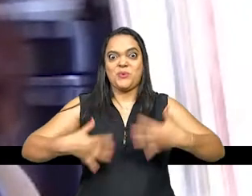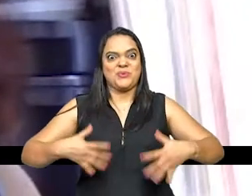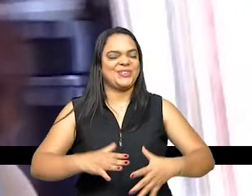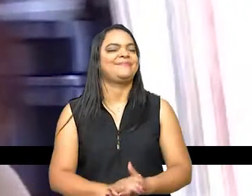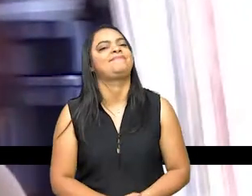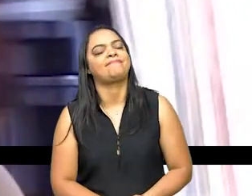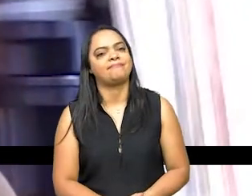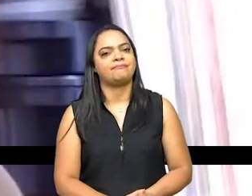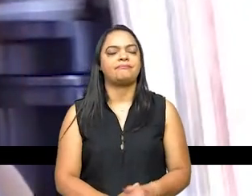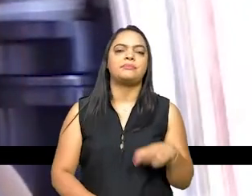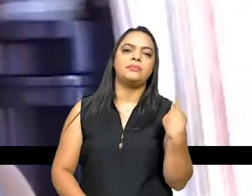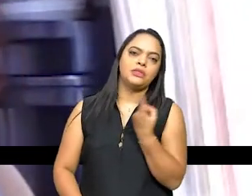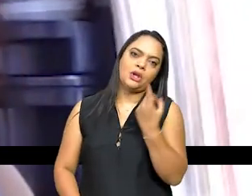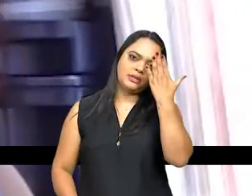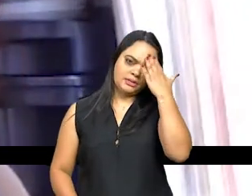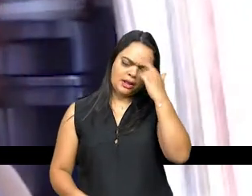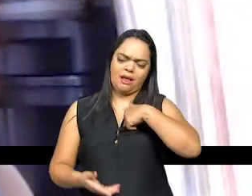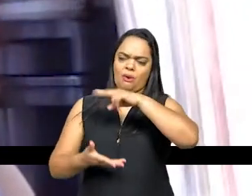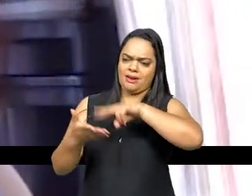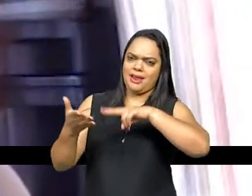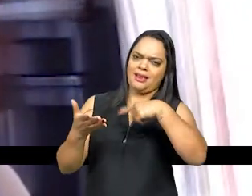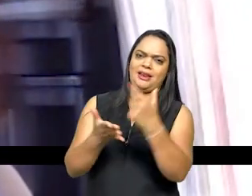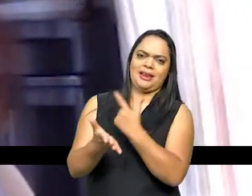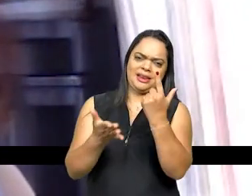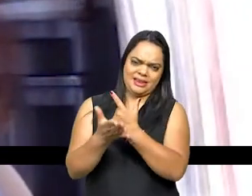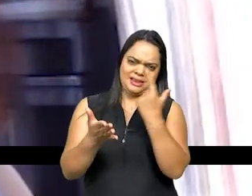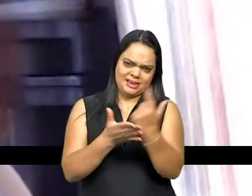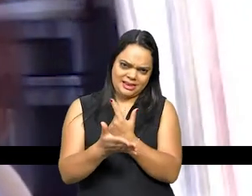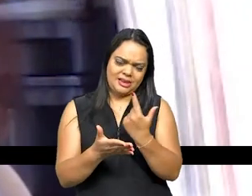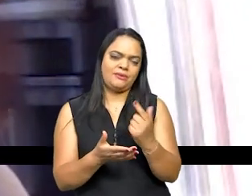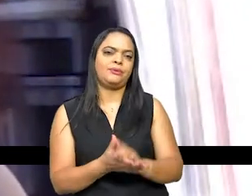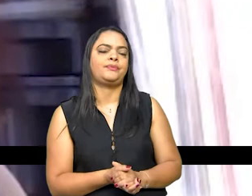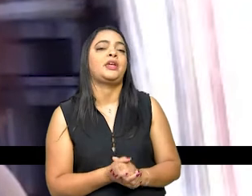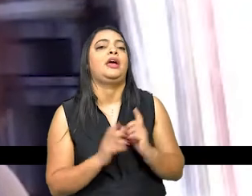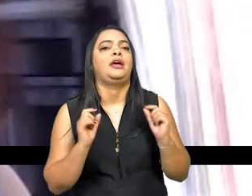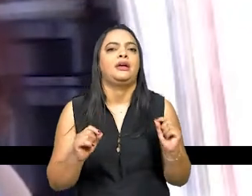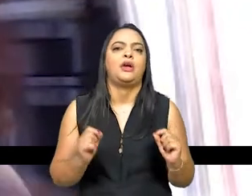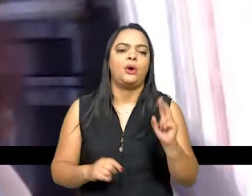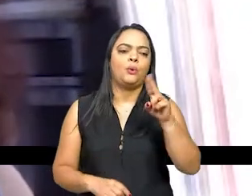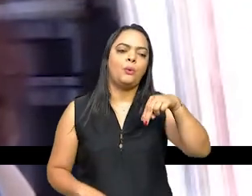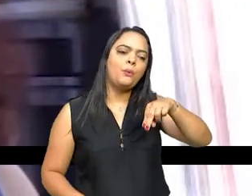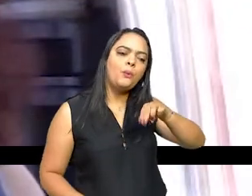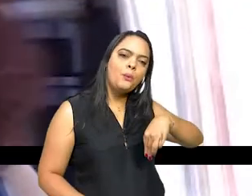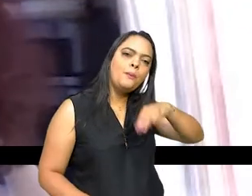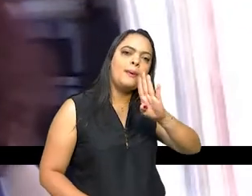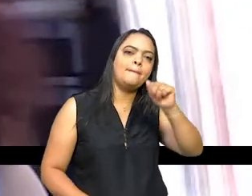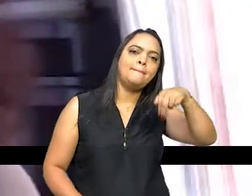gente entende na bibliografia, que eu já li, que a minha orientanda leu, era justamente que a Umbanda